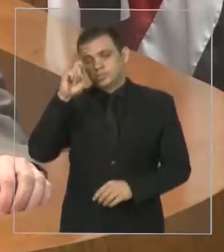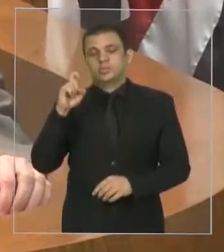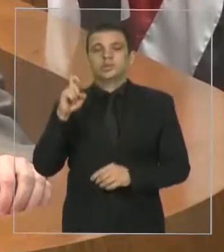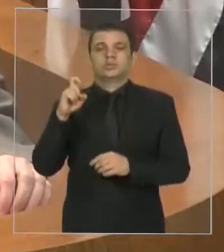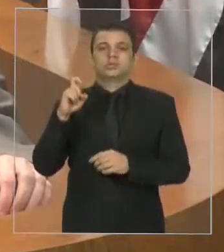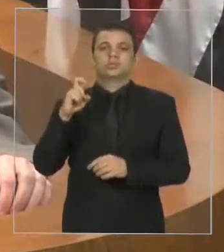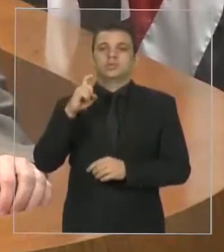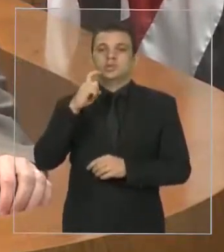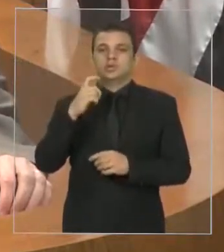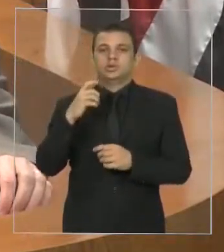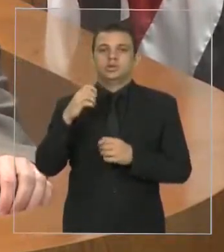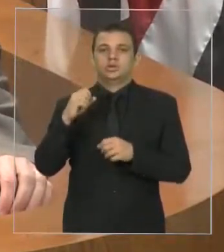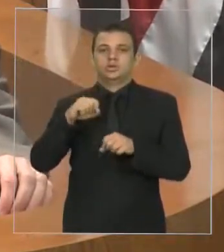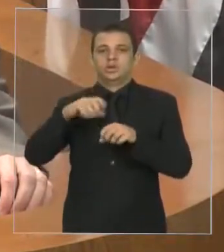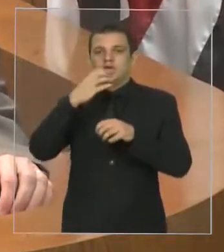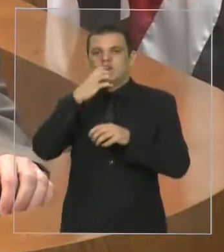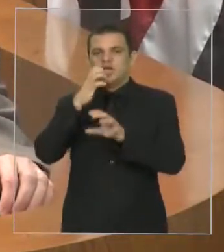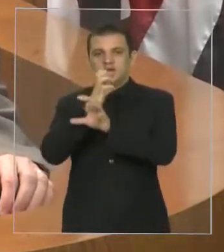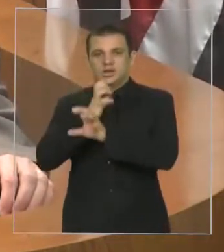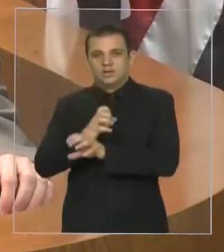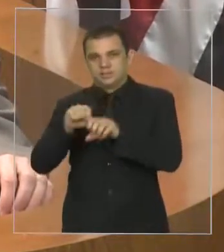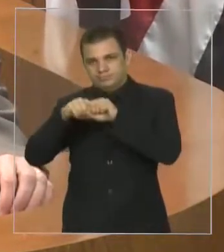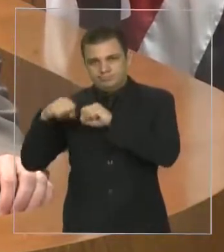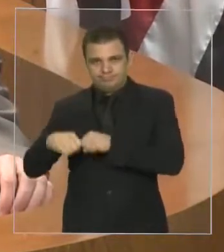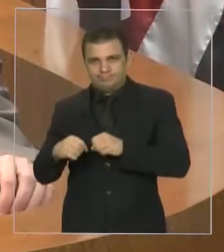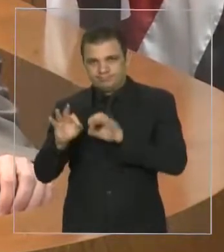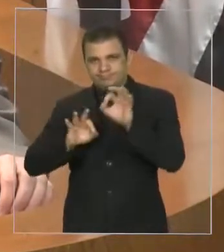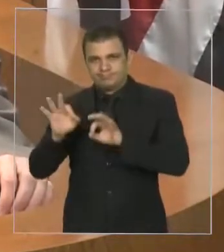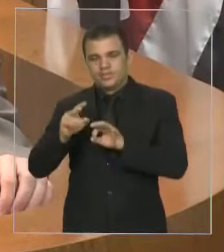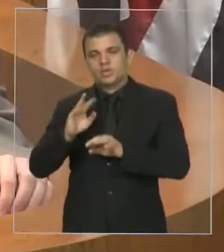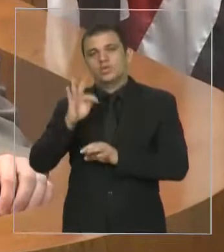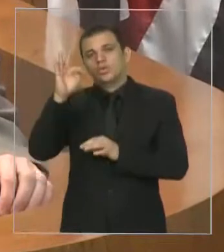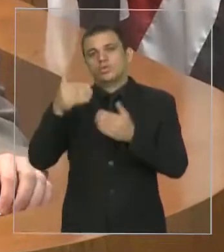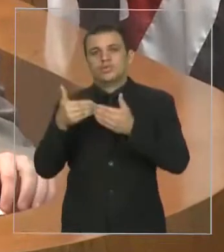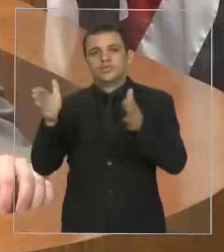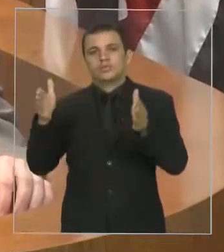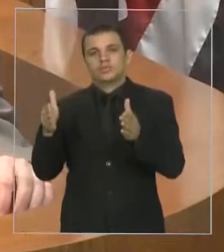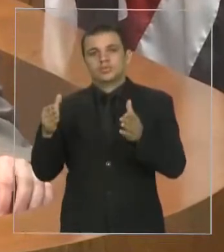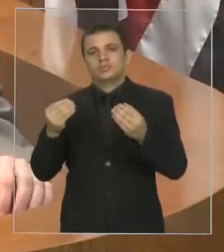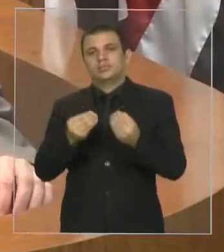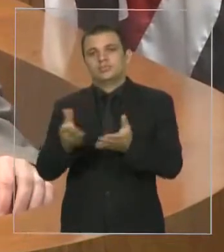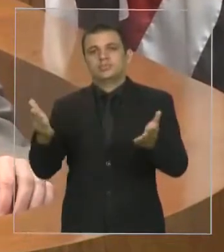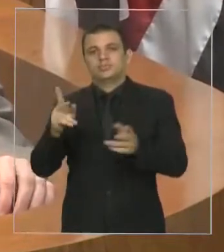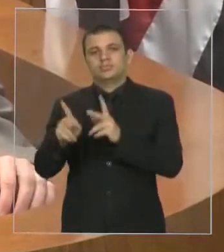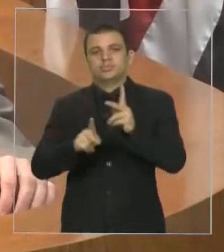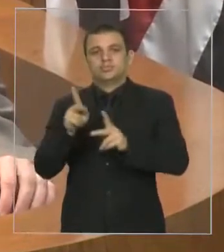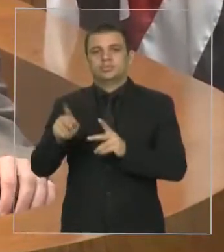que está sendo preparado e em breve será entregue à população do Maranhão.